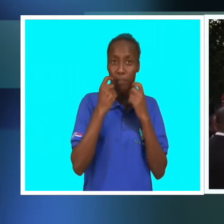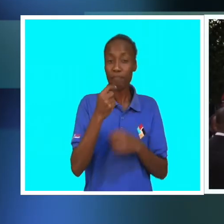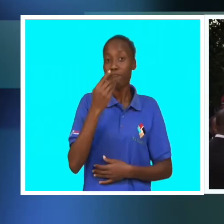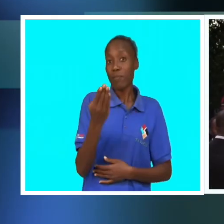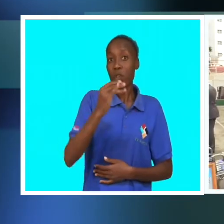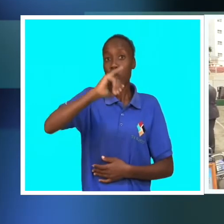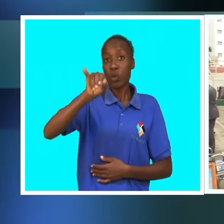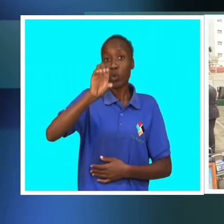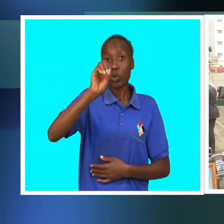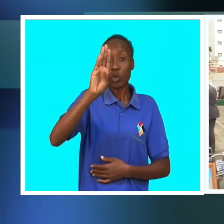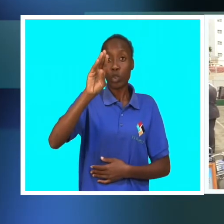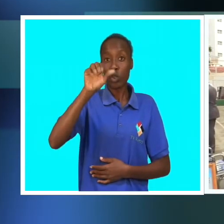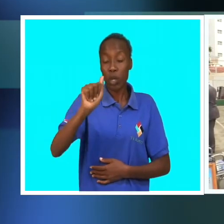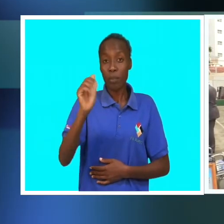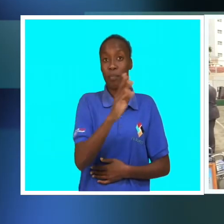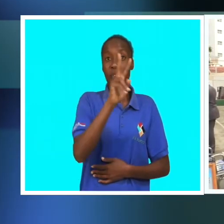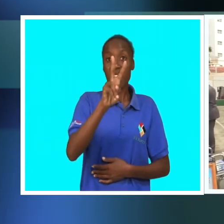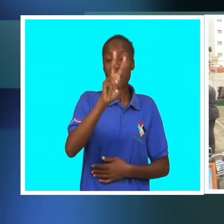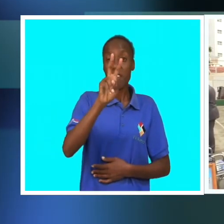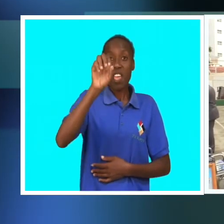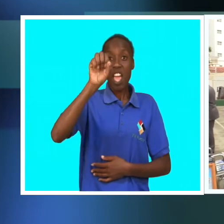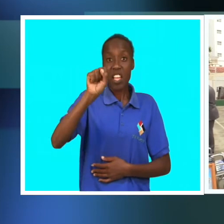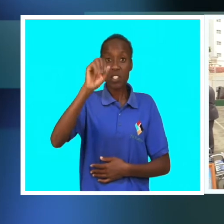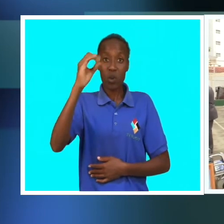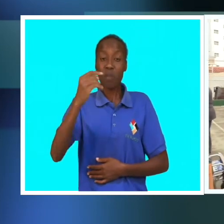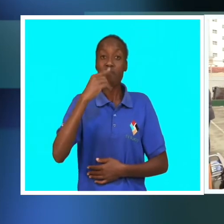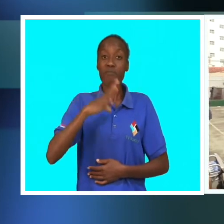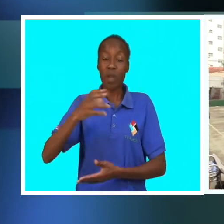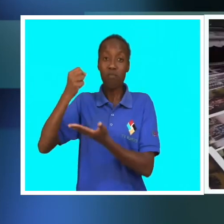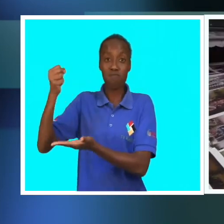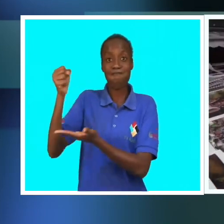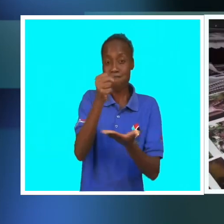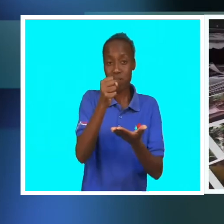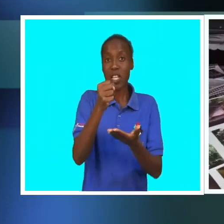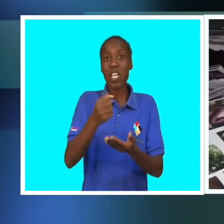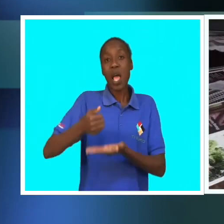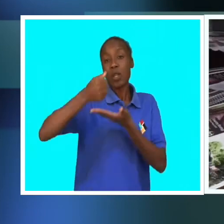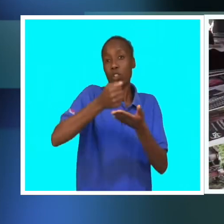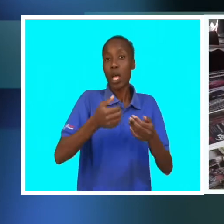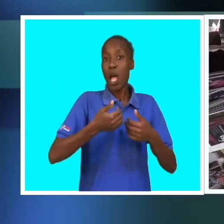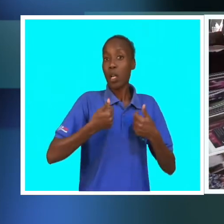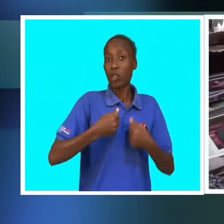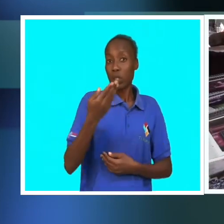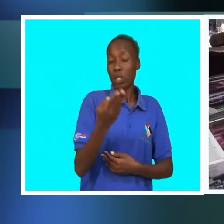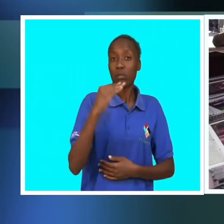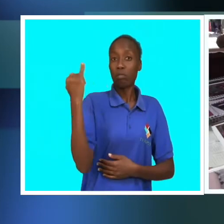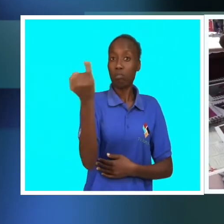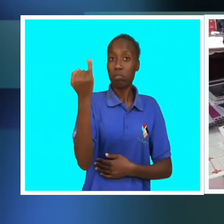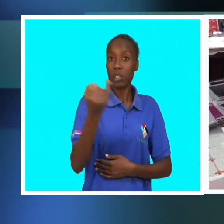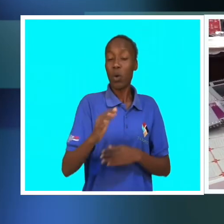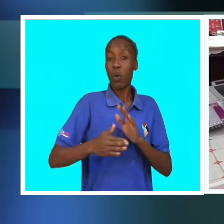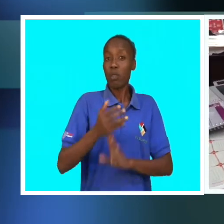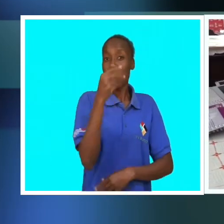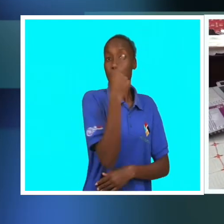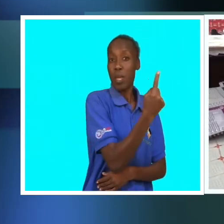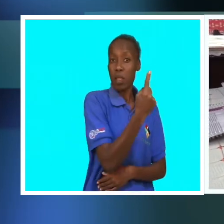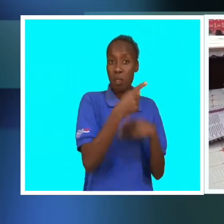como o JOBA, a Viesuó é financiada pelo Reino Unido e beneficia jovens. Esta instituição, desde